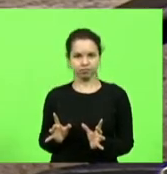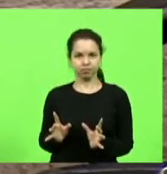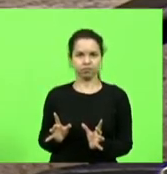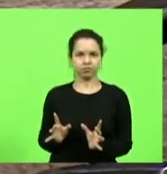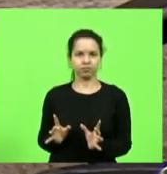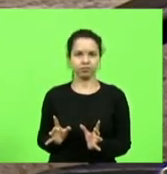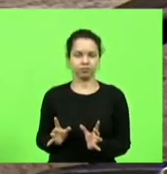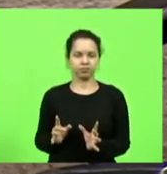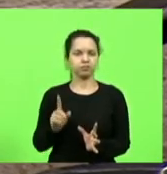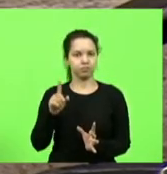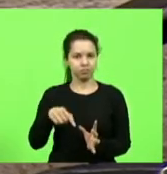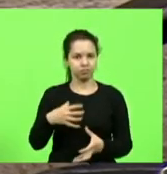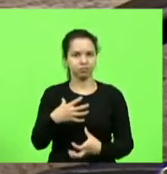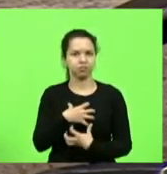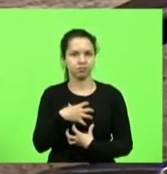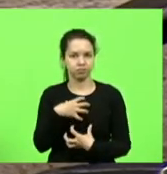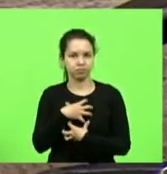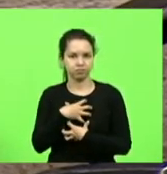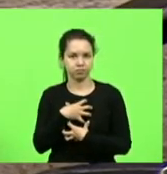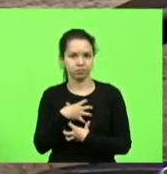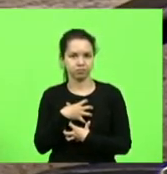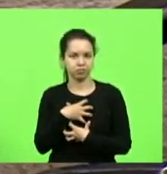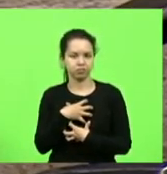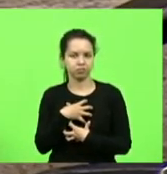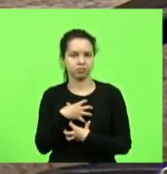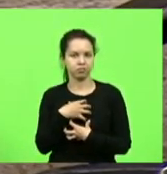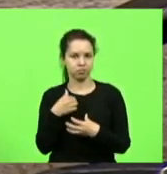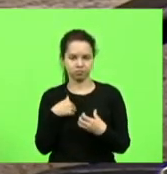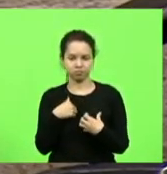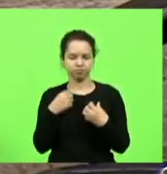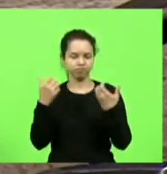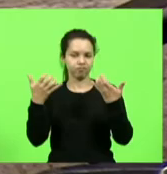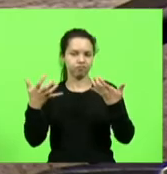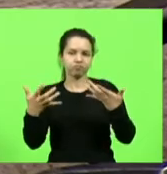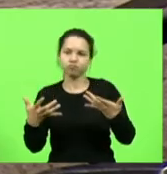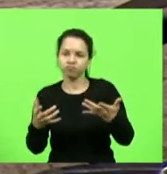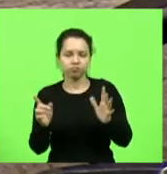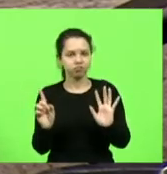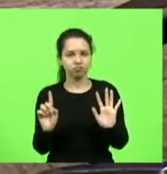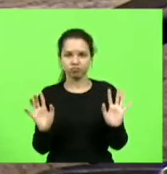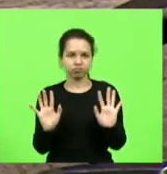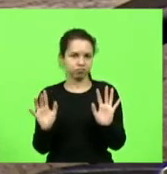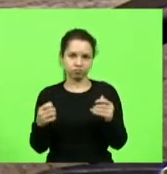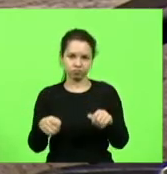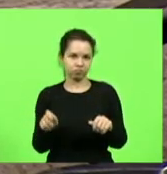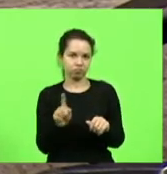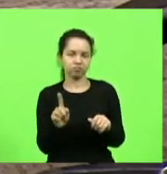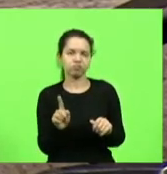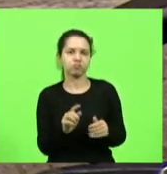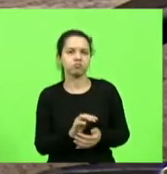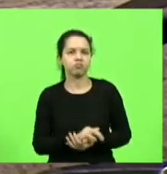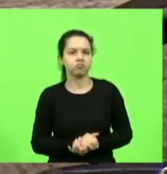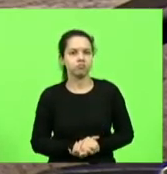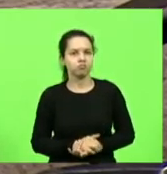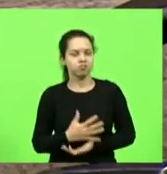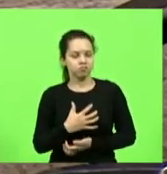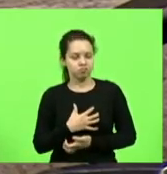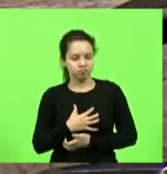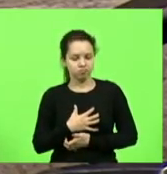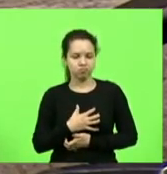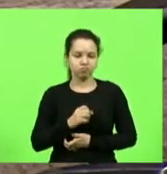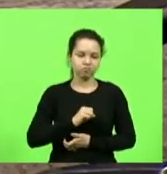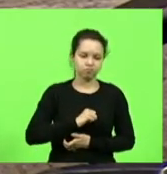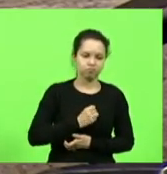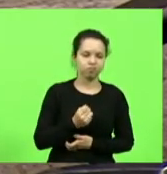Esse é um sentimento. Não vou tentar explicar o que move isso. Das repúdias e governo